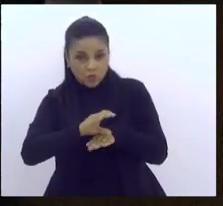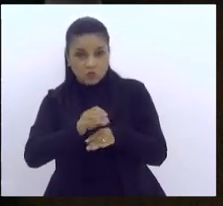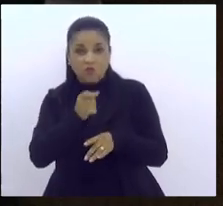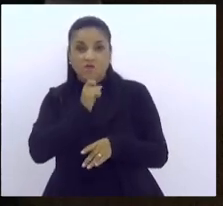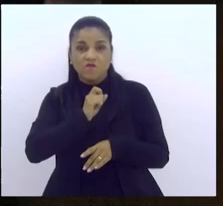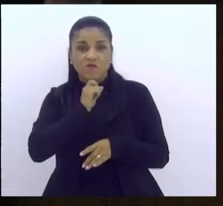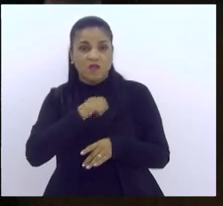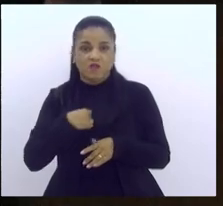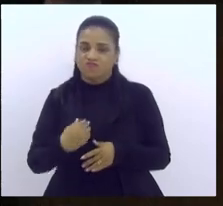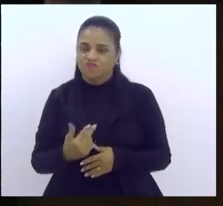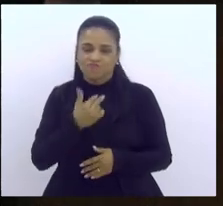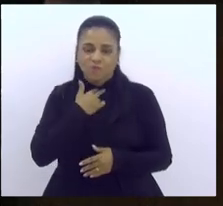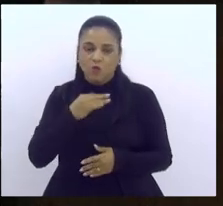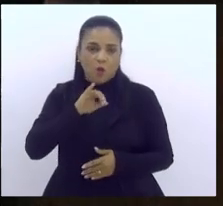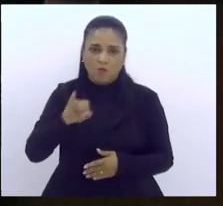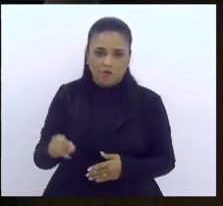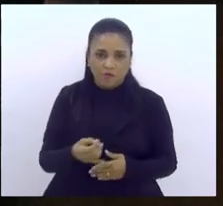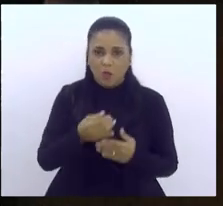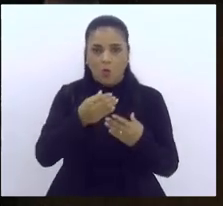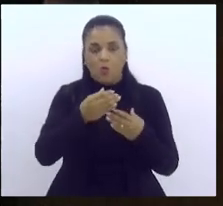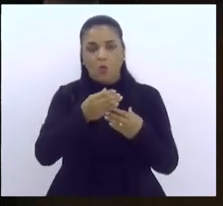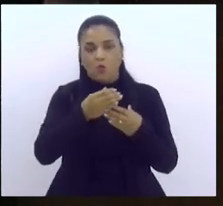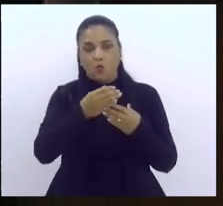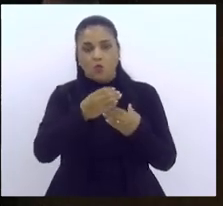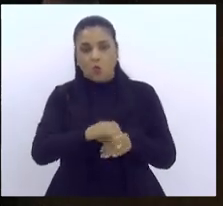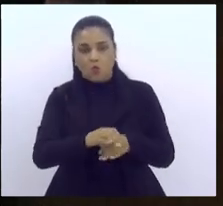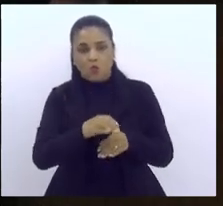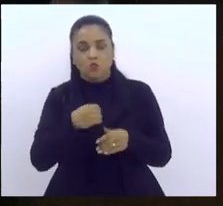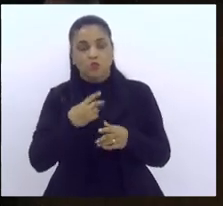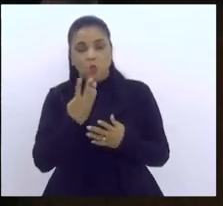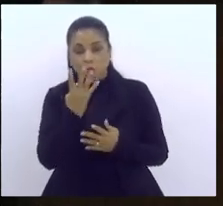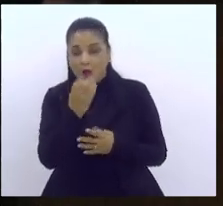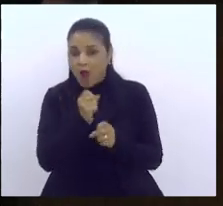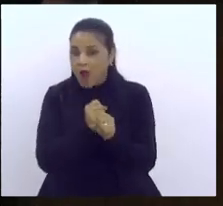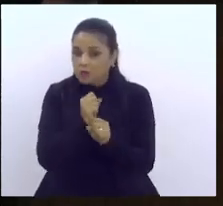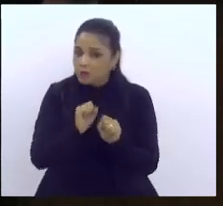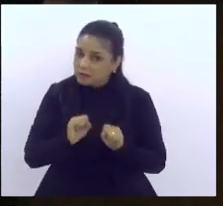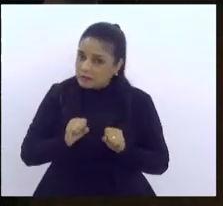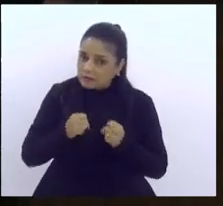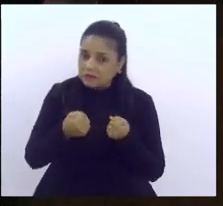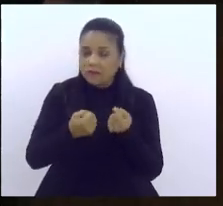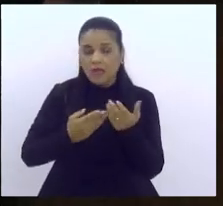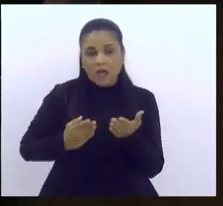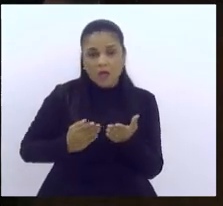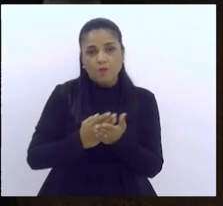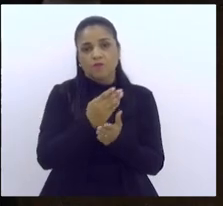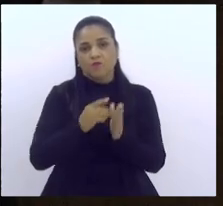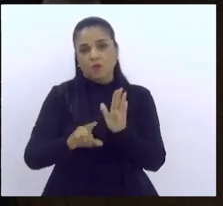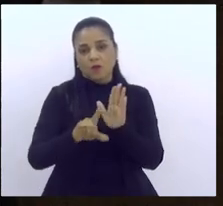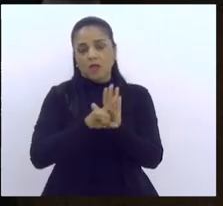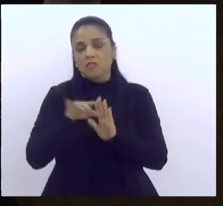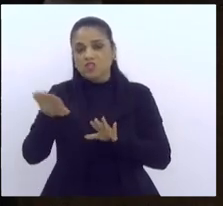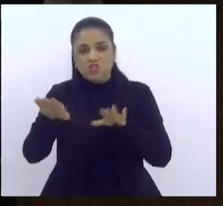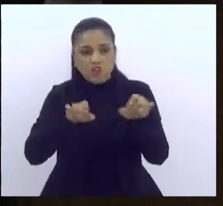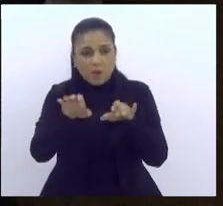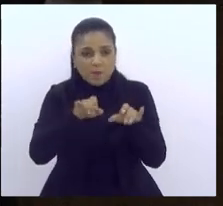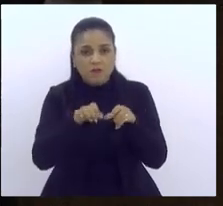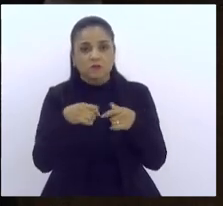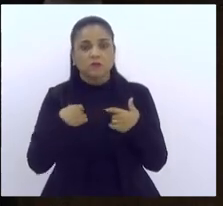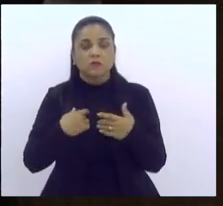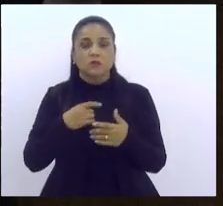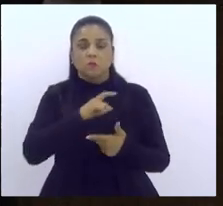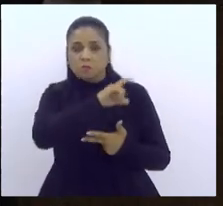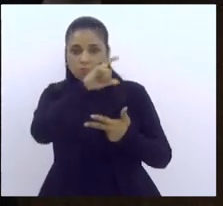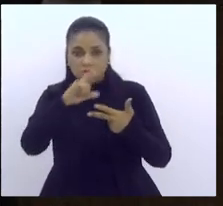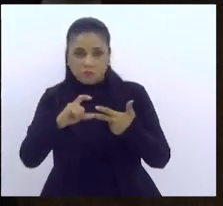podem aproveitar os concursos. Nós fizemos um esforço aqui durante 4 anos, aprovamos leis que permitem o chamamento, e se o Poder